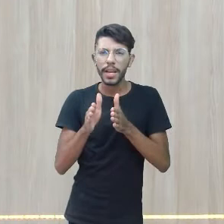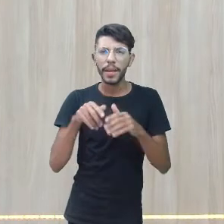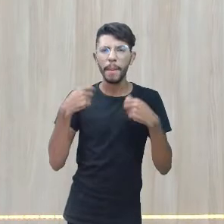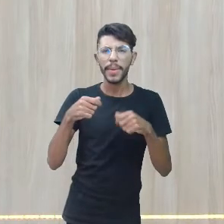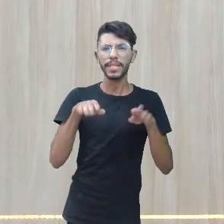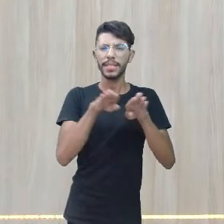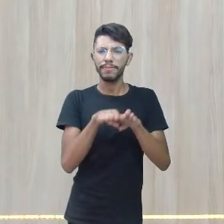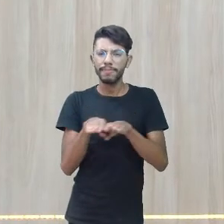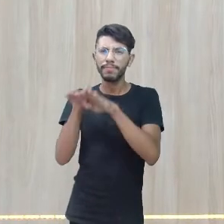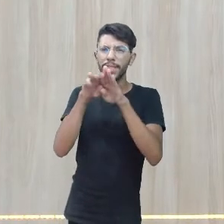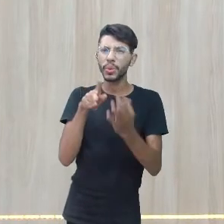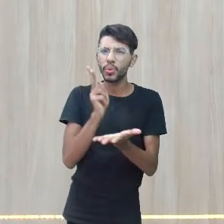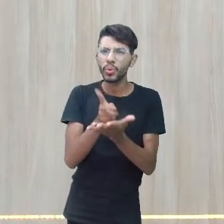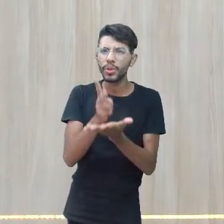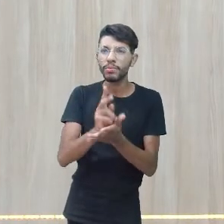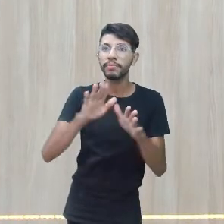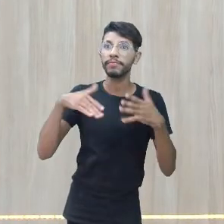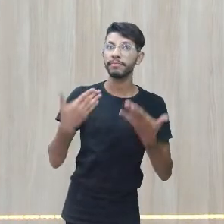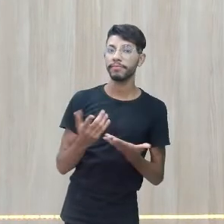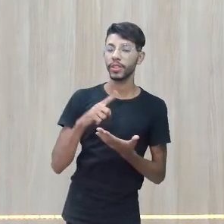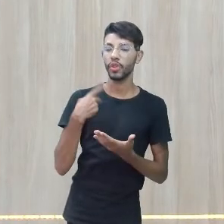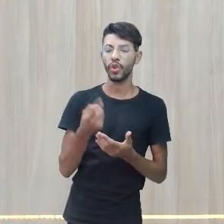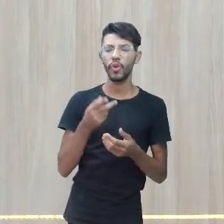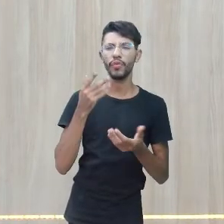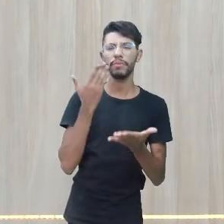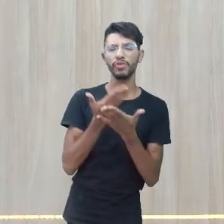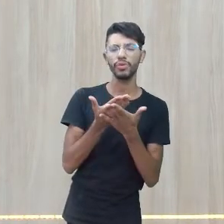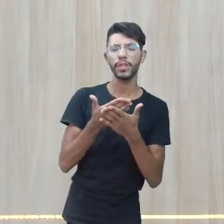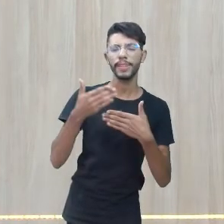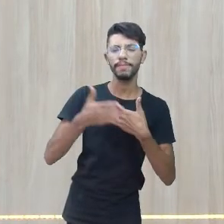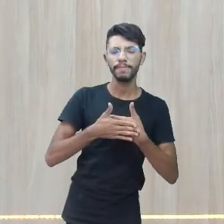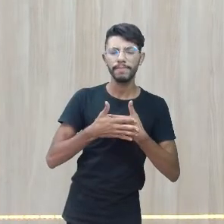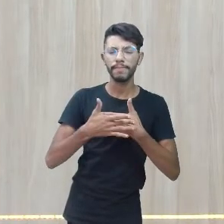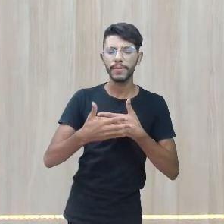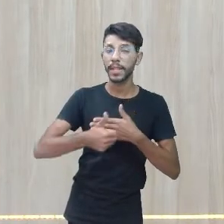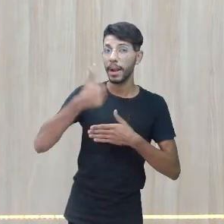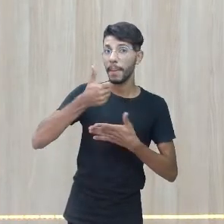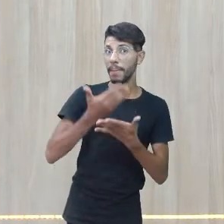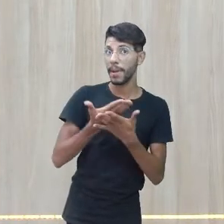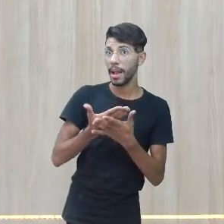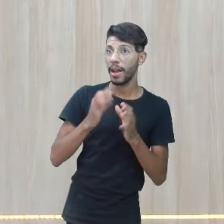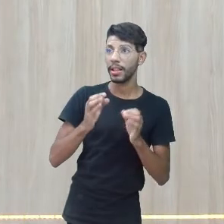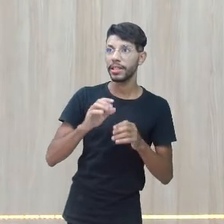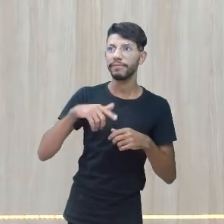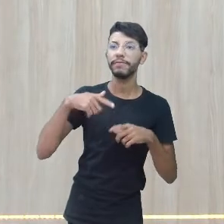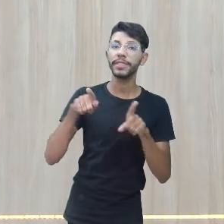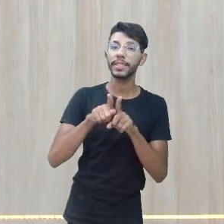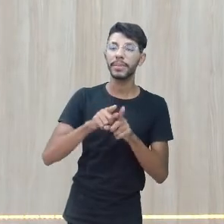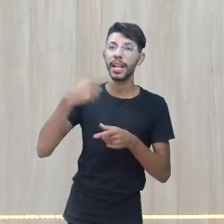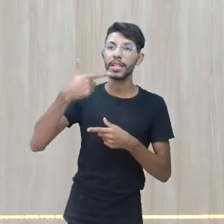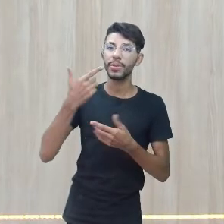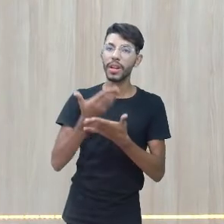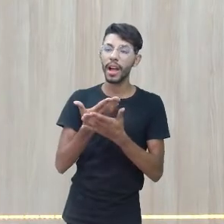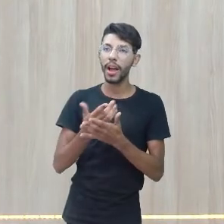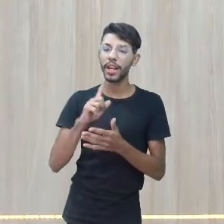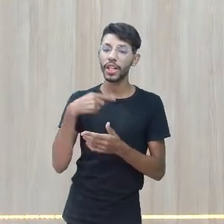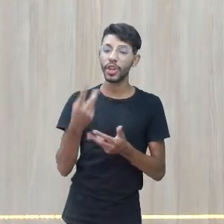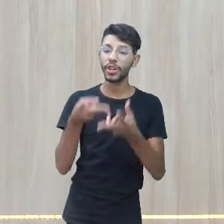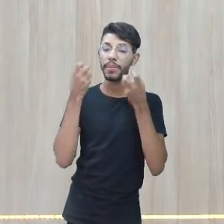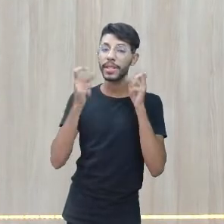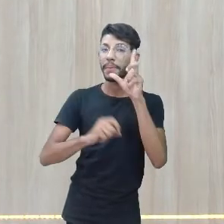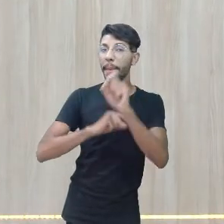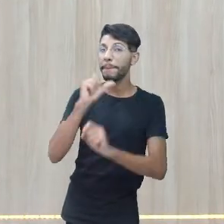aí, fomos vendo, na primeira, eu perguntei isso, na primeira aula, e na segunda, percebemos que